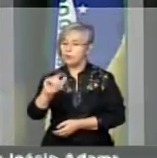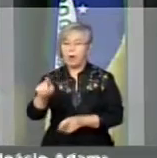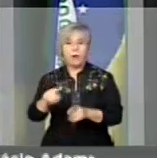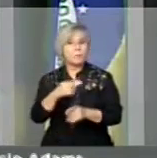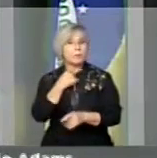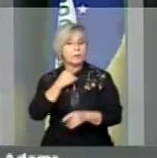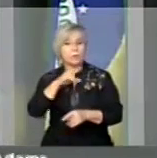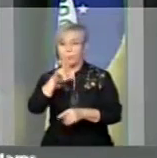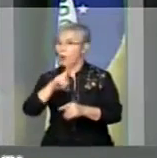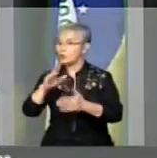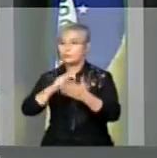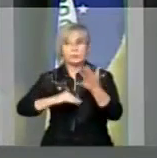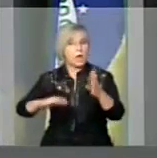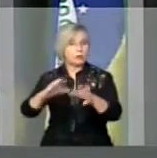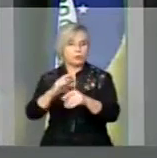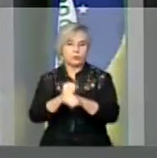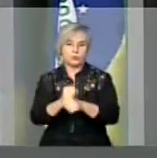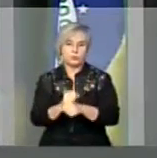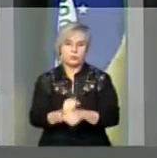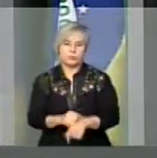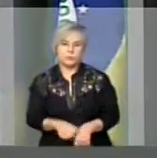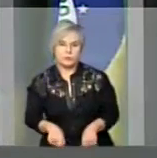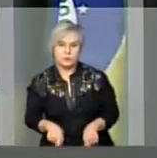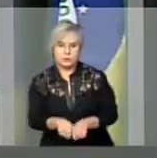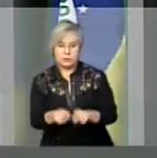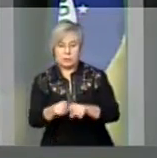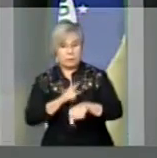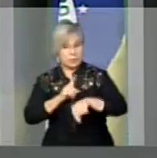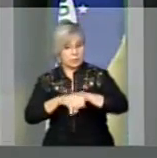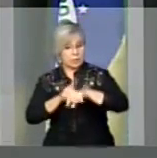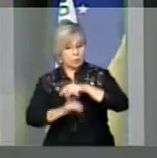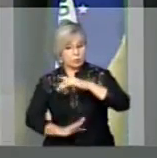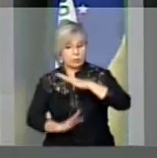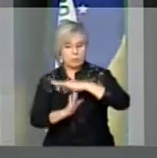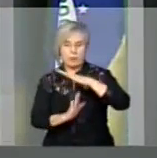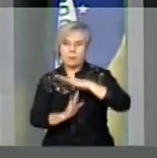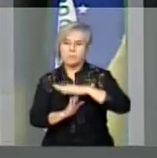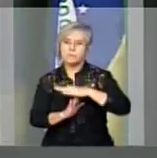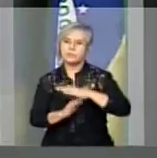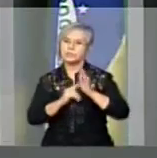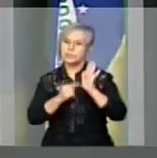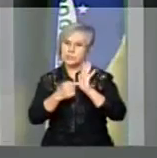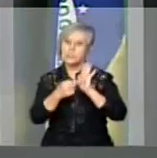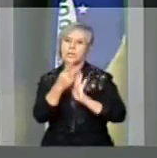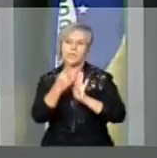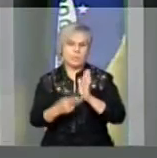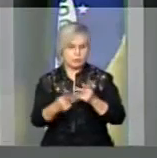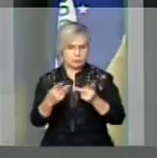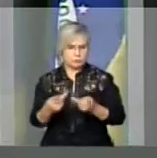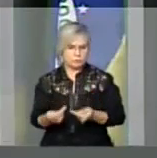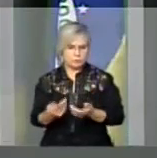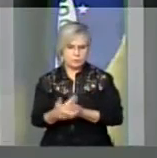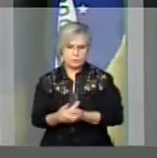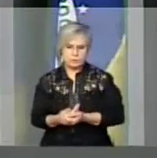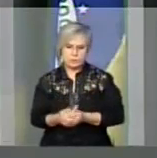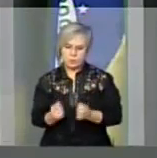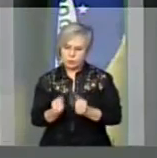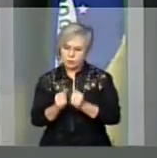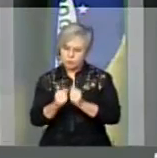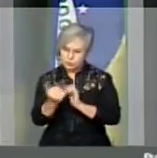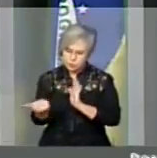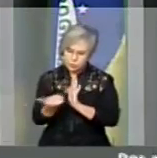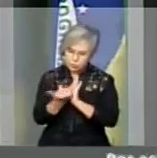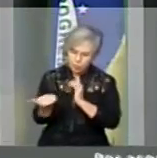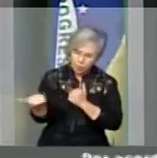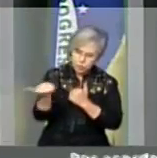material, atento aos limites temporais igualmente previstos no projeto. De acordo com o substitutivo